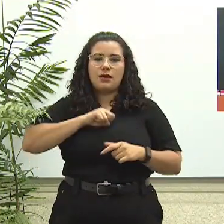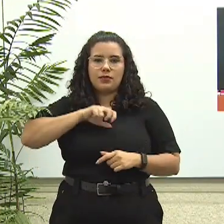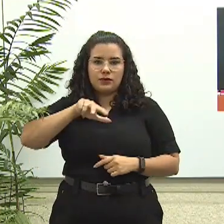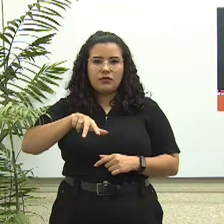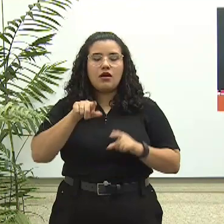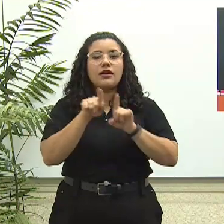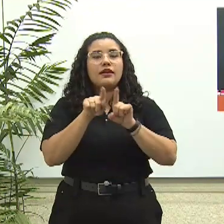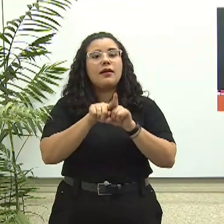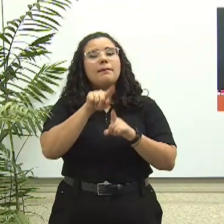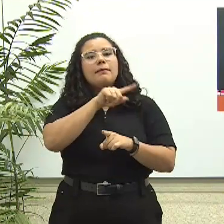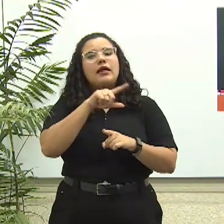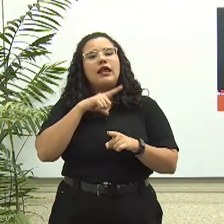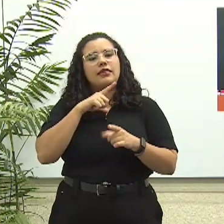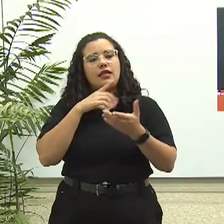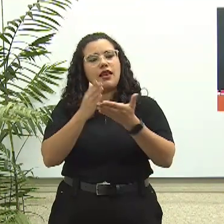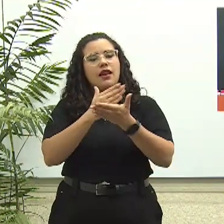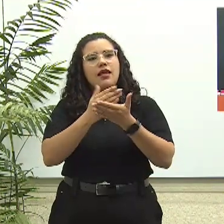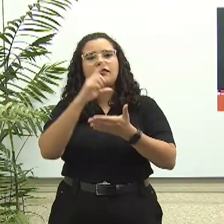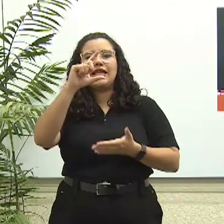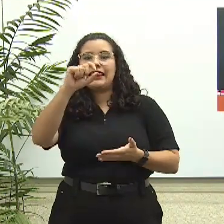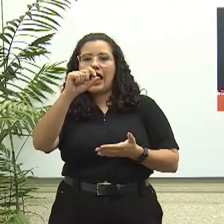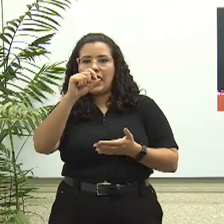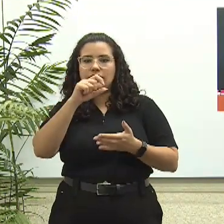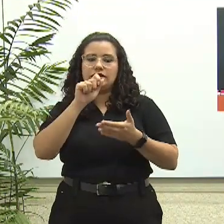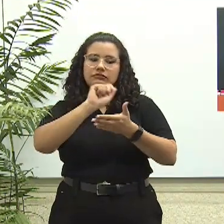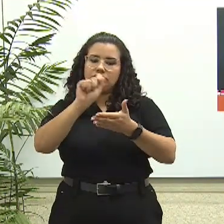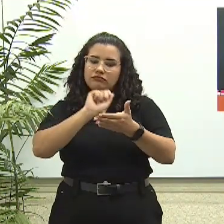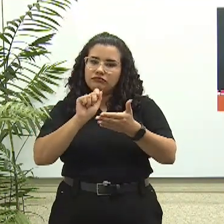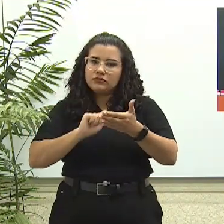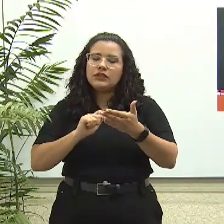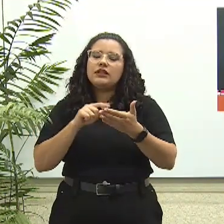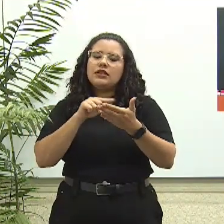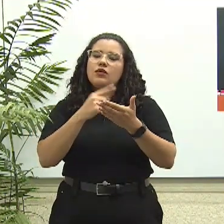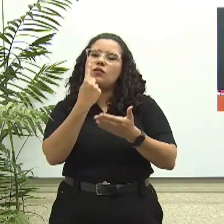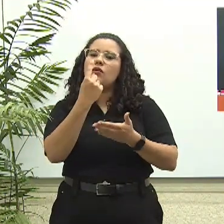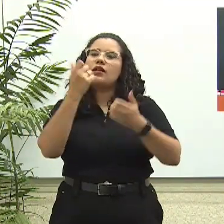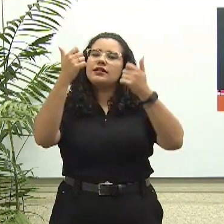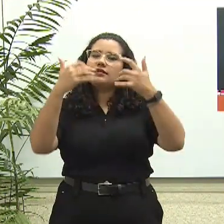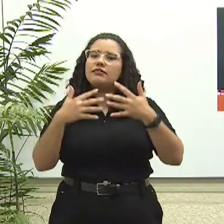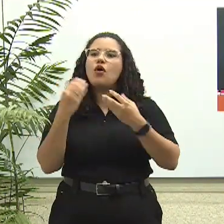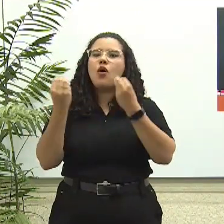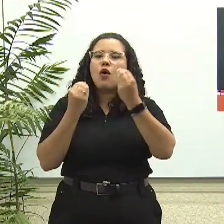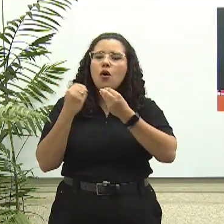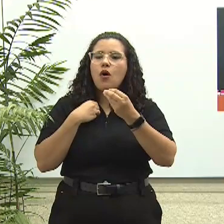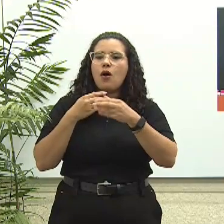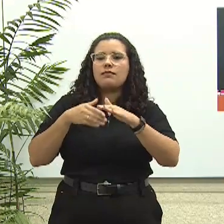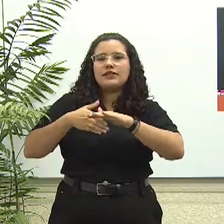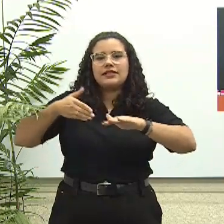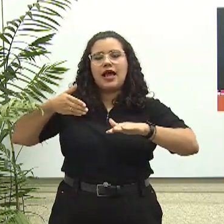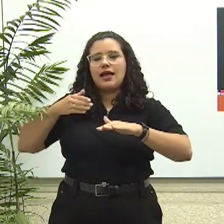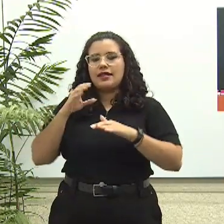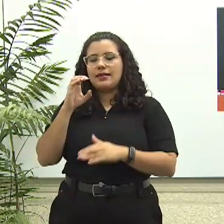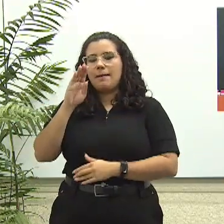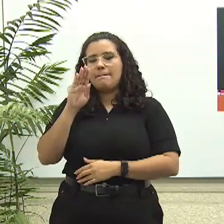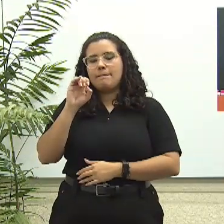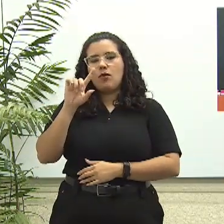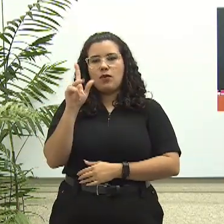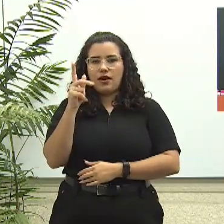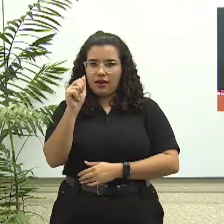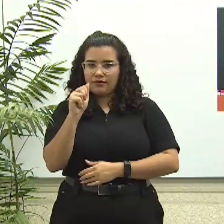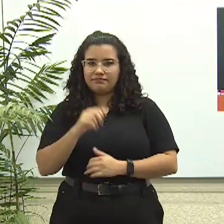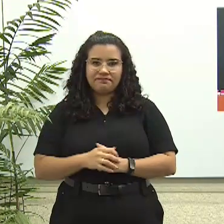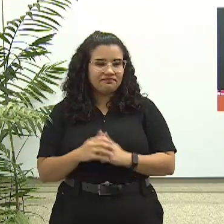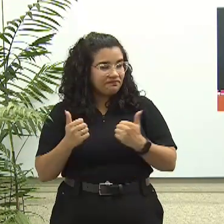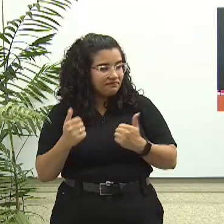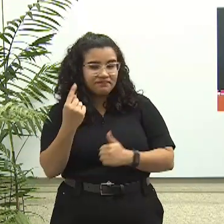de 10 livros sobre comunicação digital entre eles como sair das bolhas bom então cada um de nossos convidados sejam muito